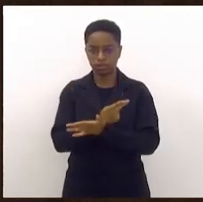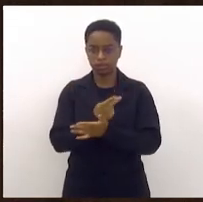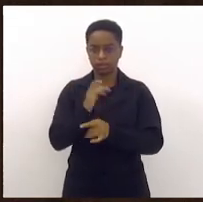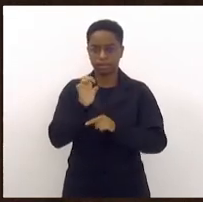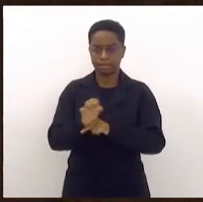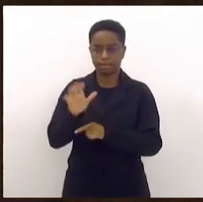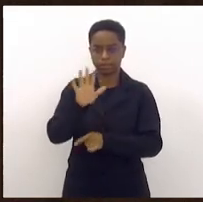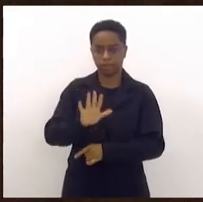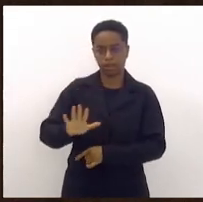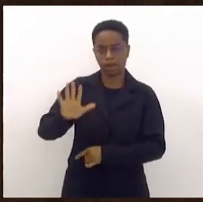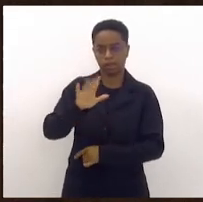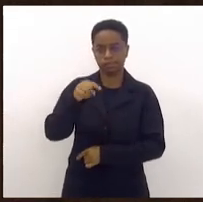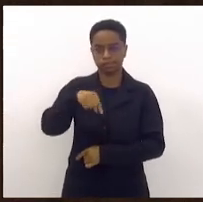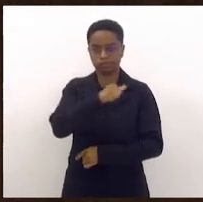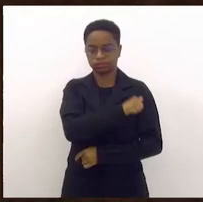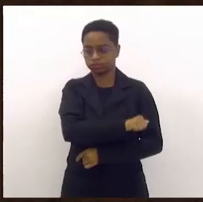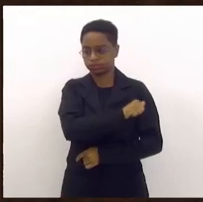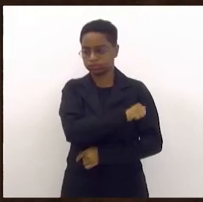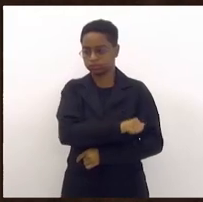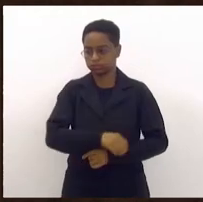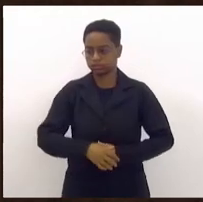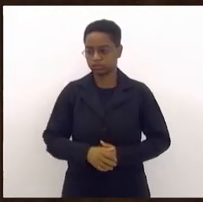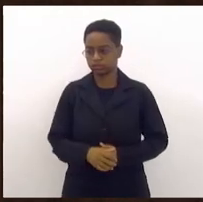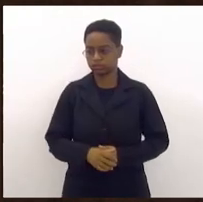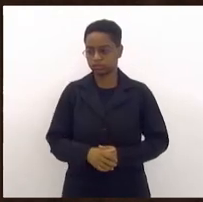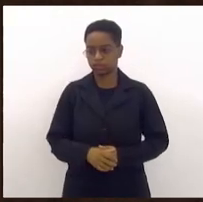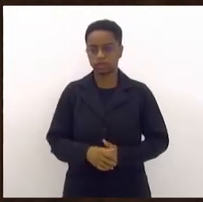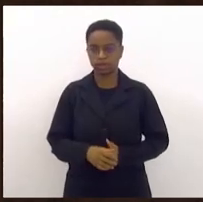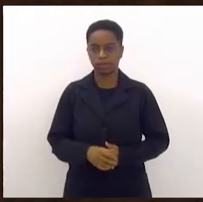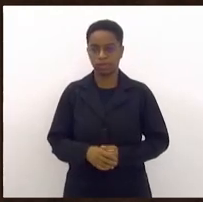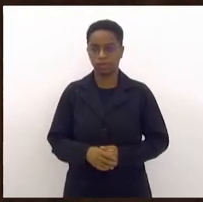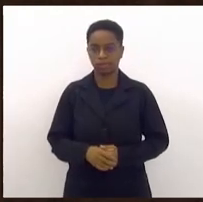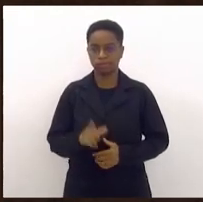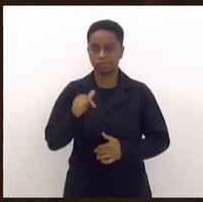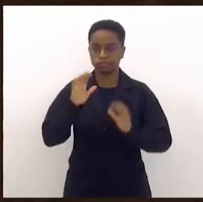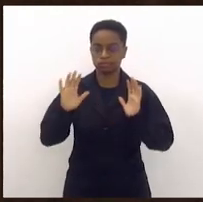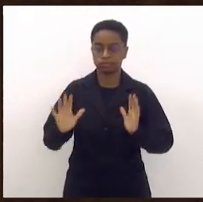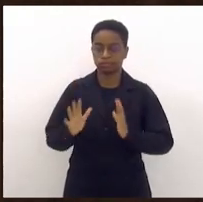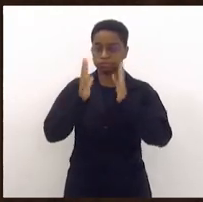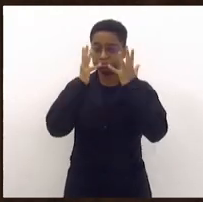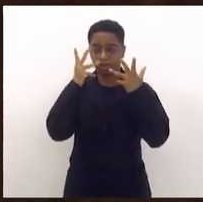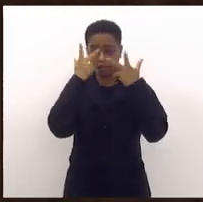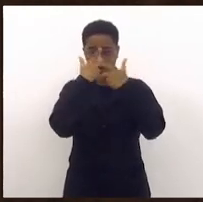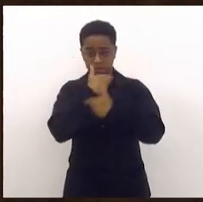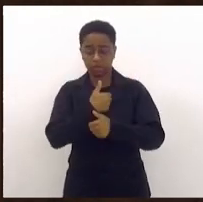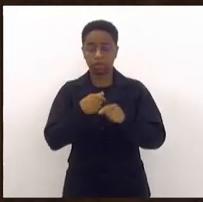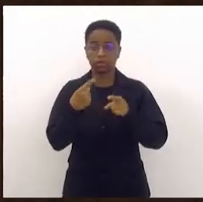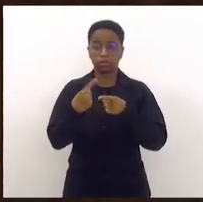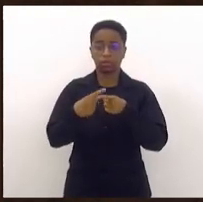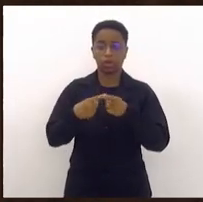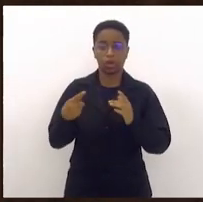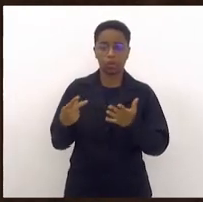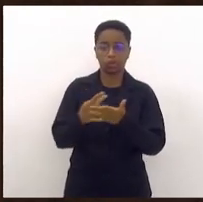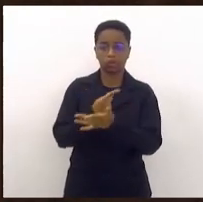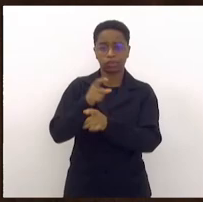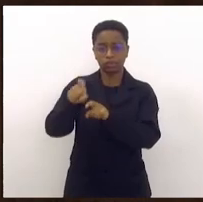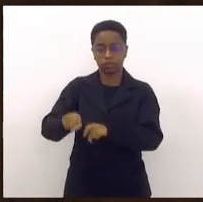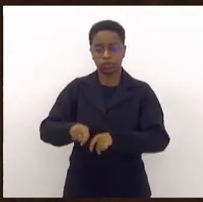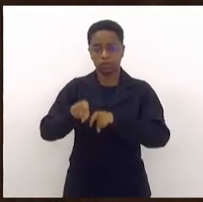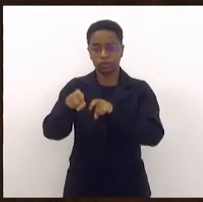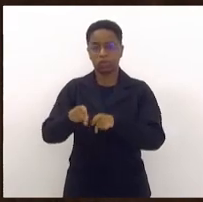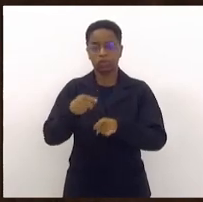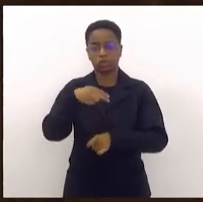estado do Rio de Janeiro, Tia Ju. E é uma festa belíssima que acontece no interior,